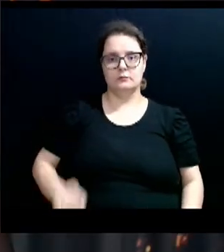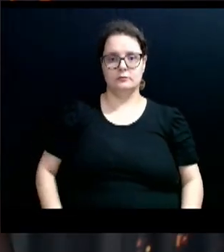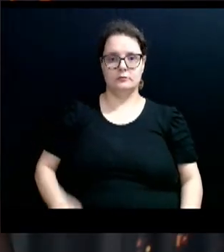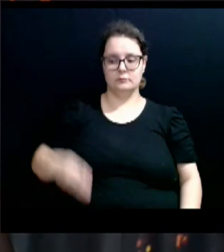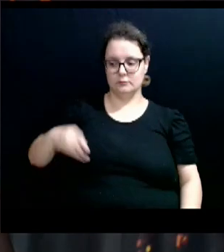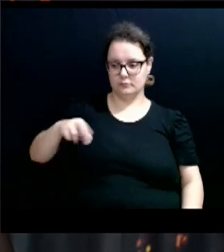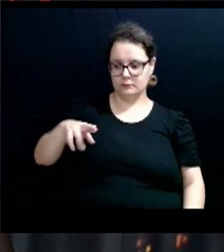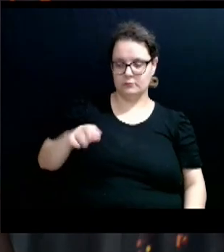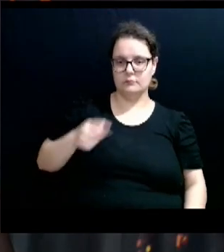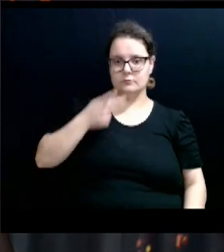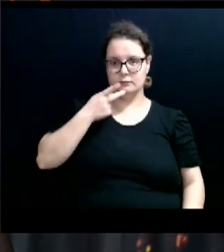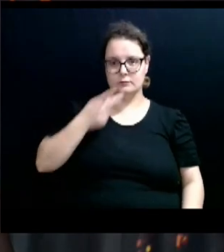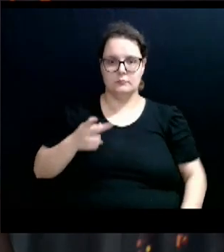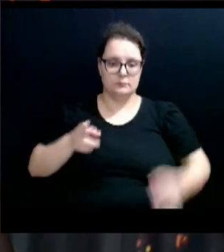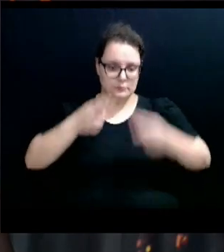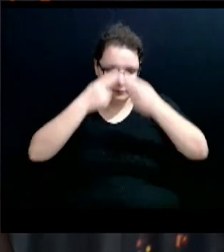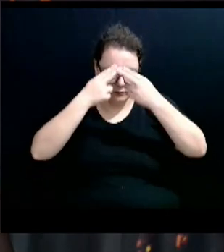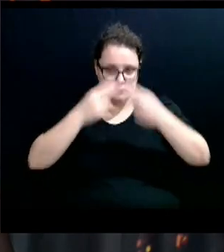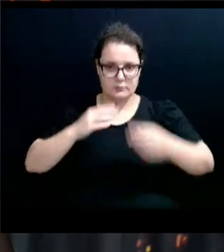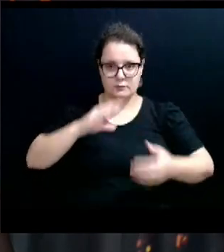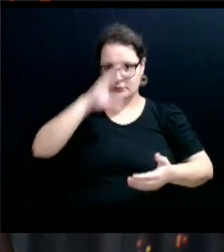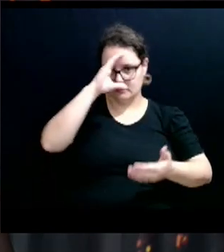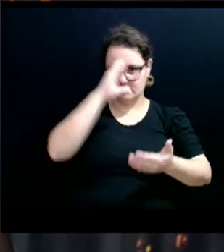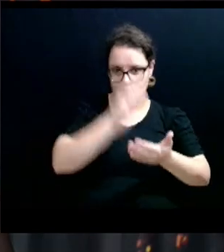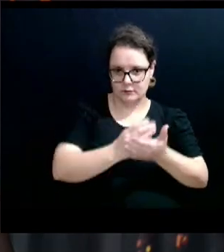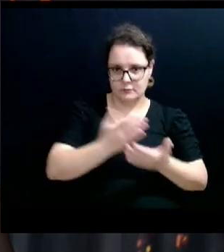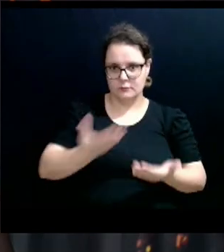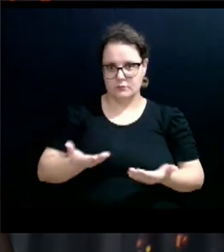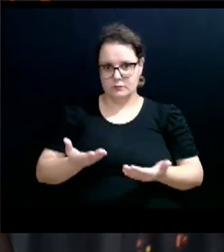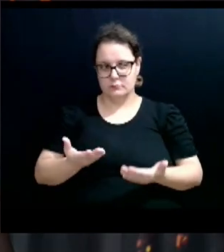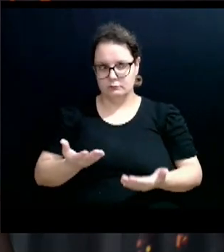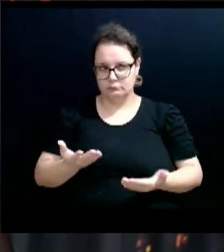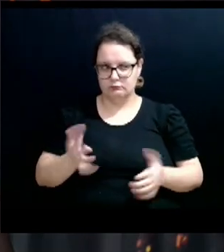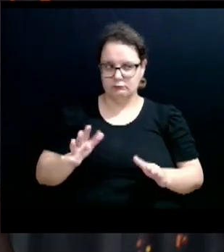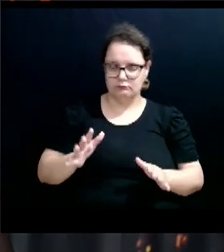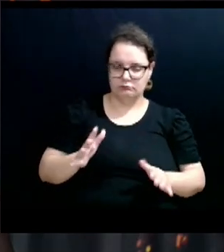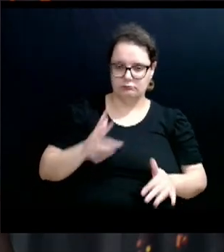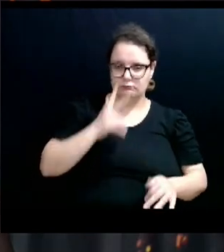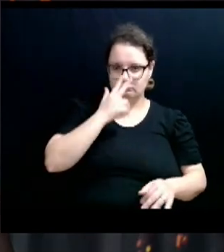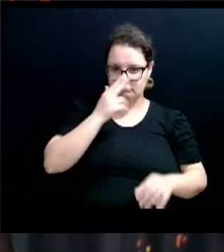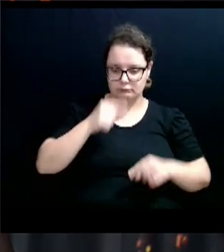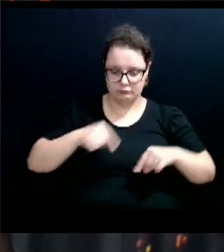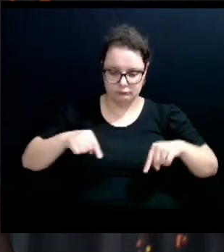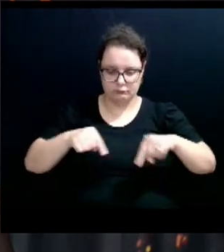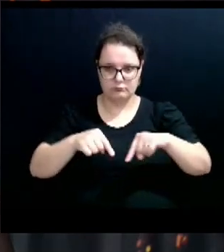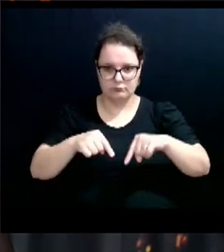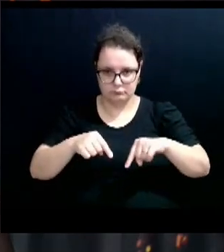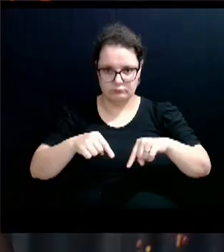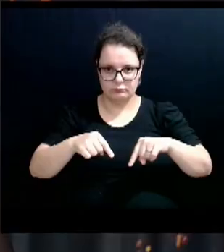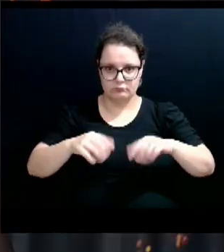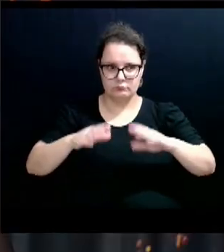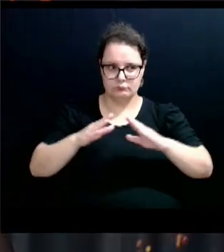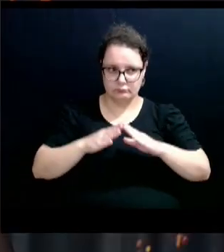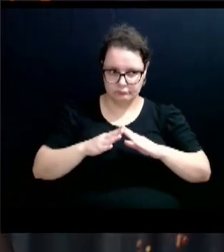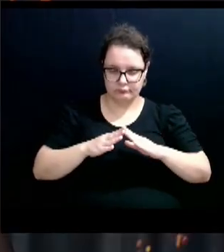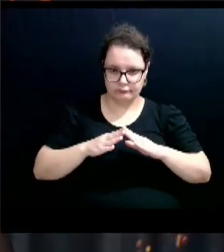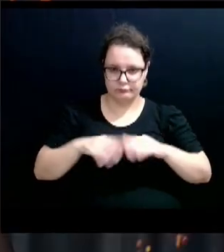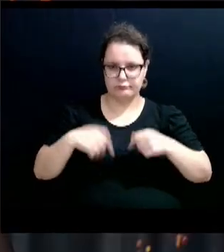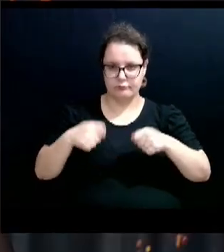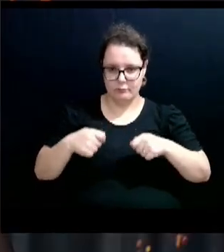traumas, de crenças, né? Então, o passado me parece que é um quarto ali da nossa casa que precisa existir também